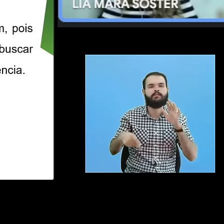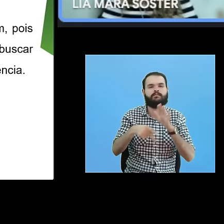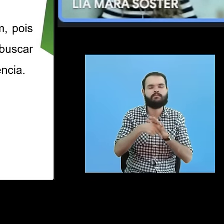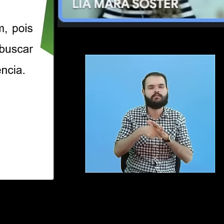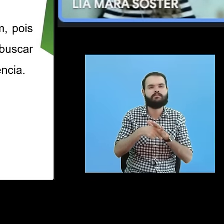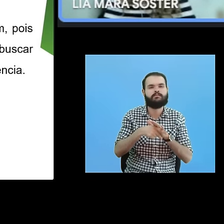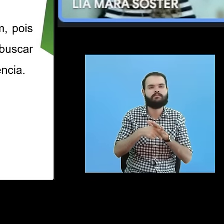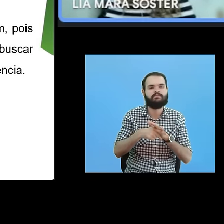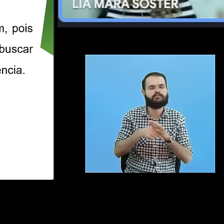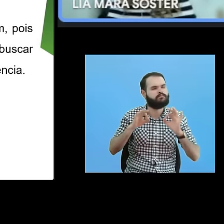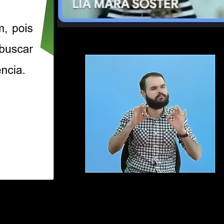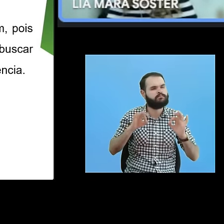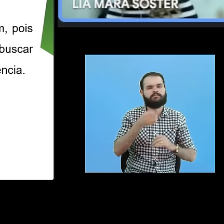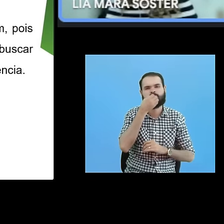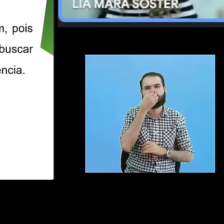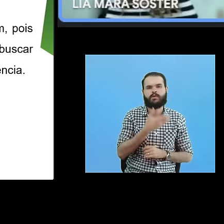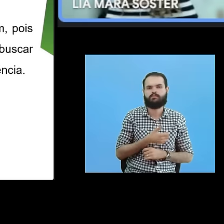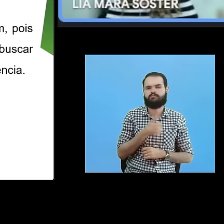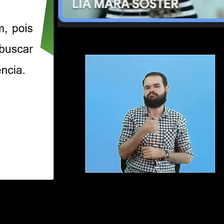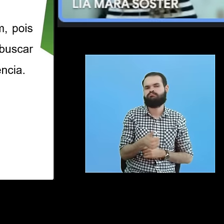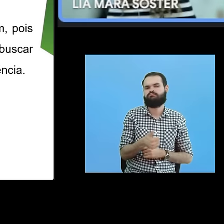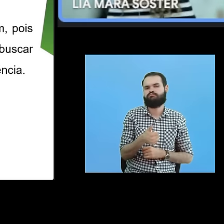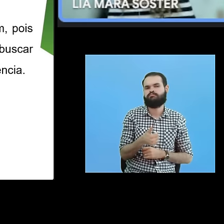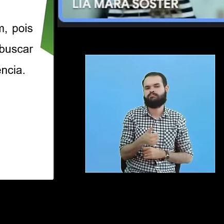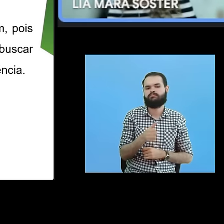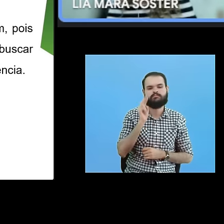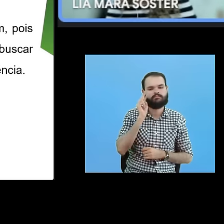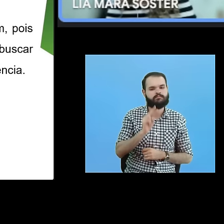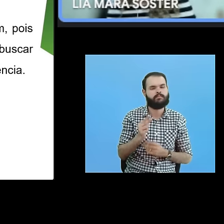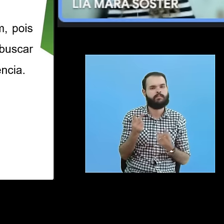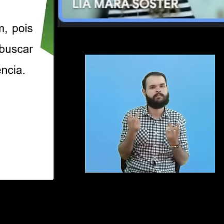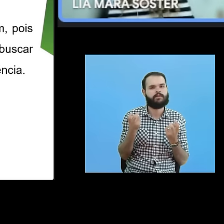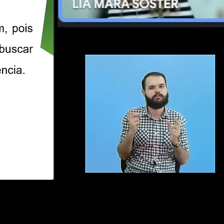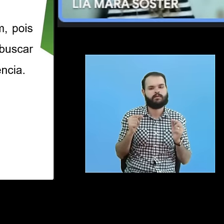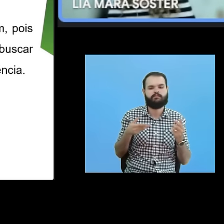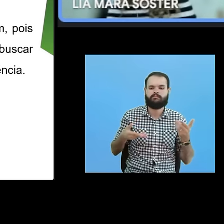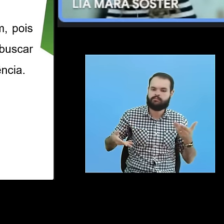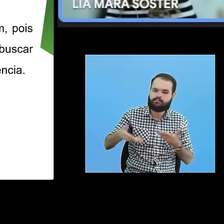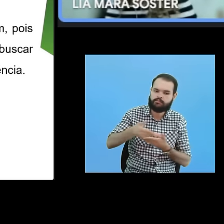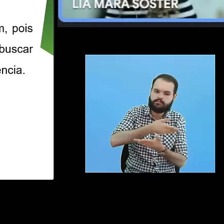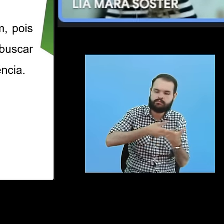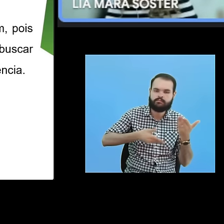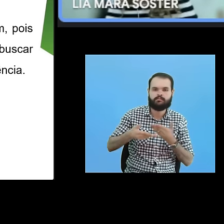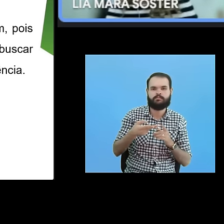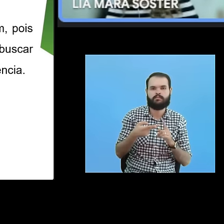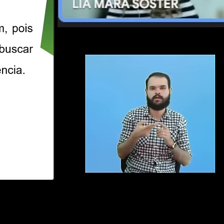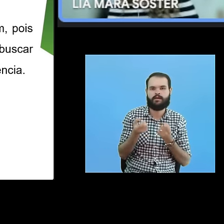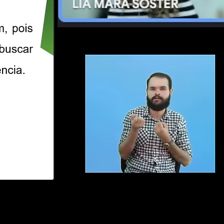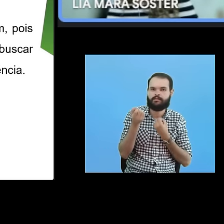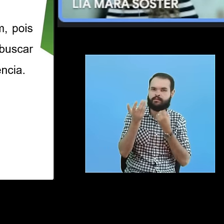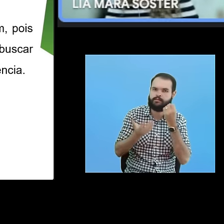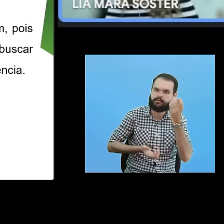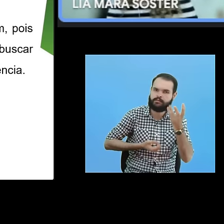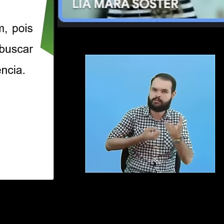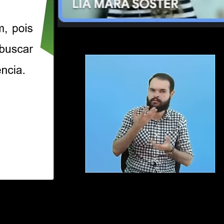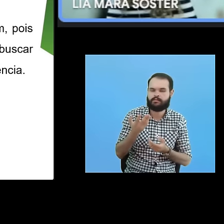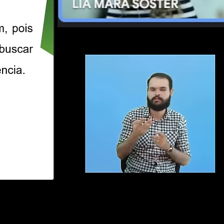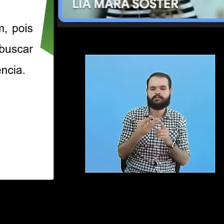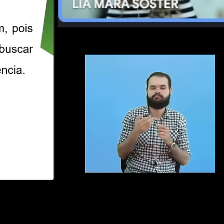de bastante êxito. A gente percebe, desde o envolvimento, os relatos, né,